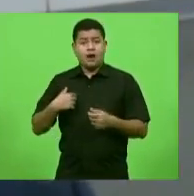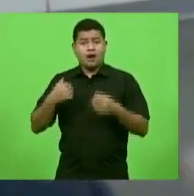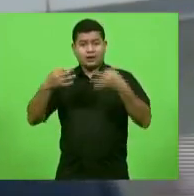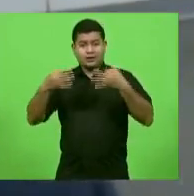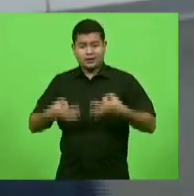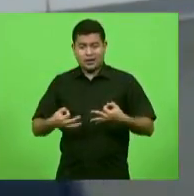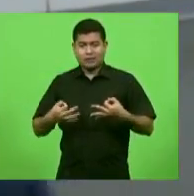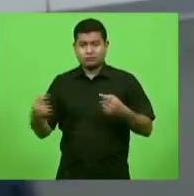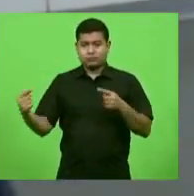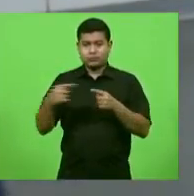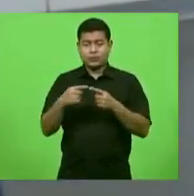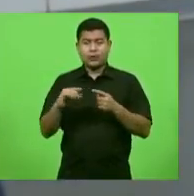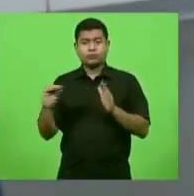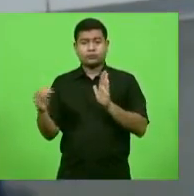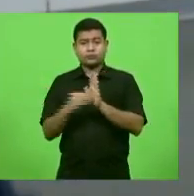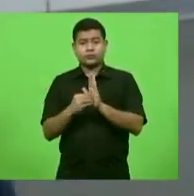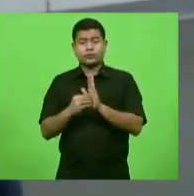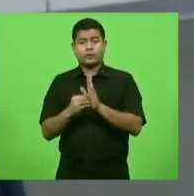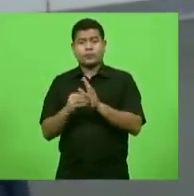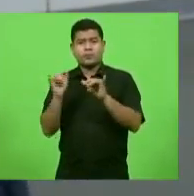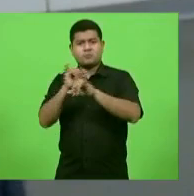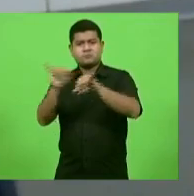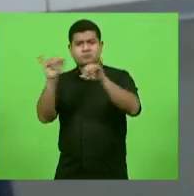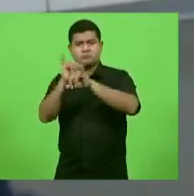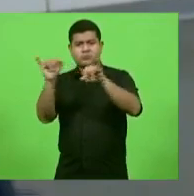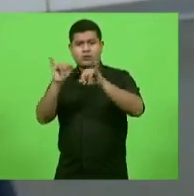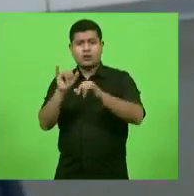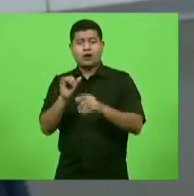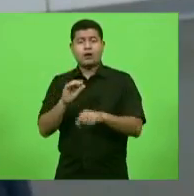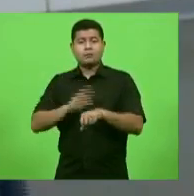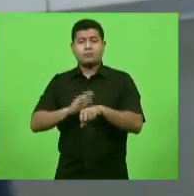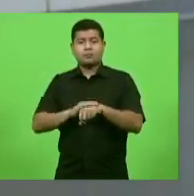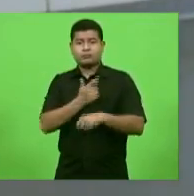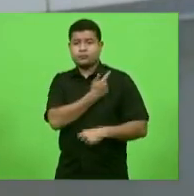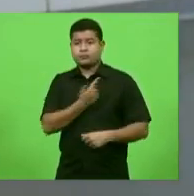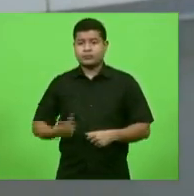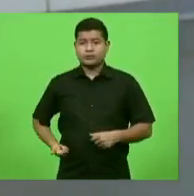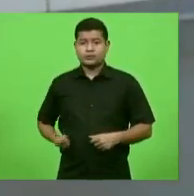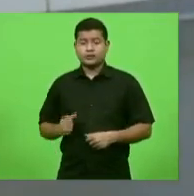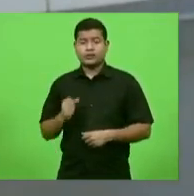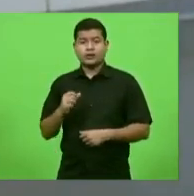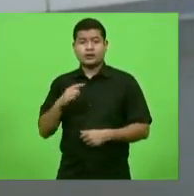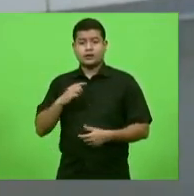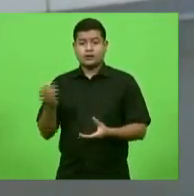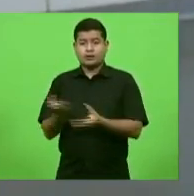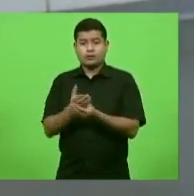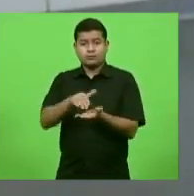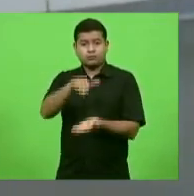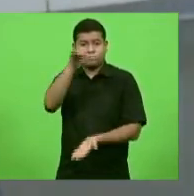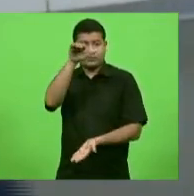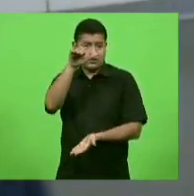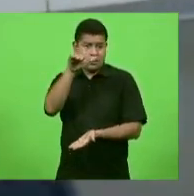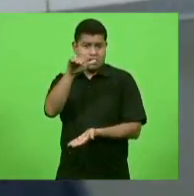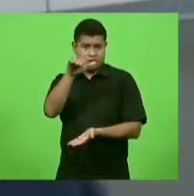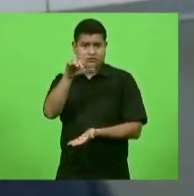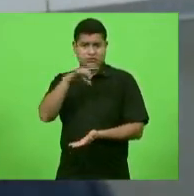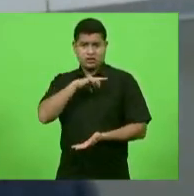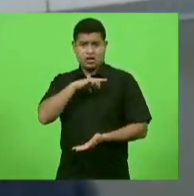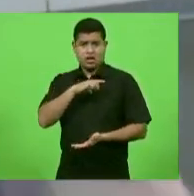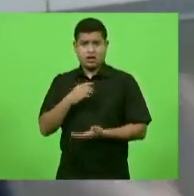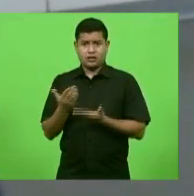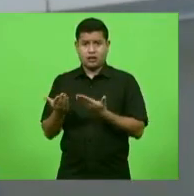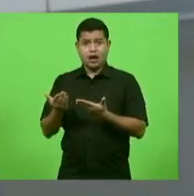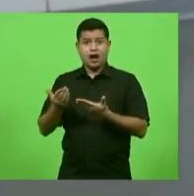meios oficiais do governo? E se dissesse que está nos autos? Senhores, as